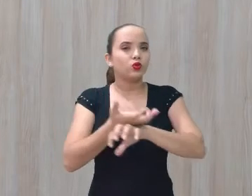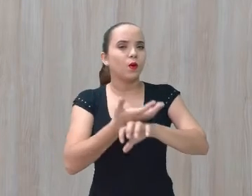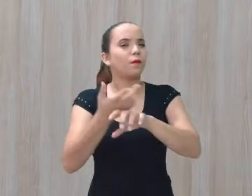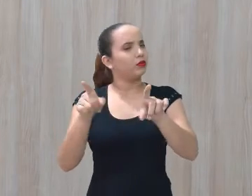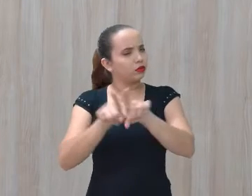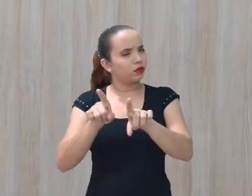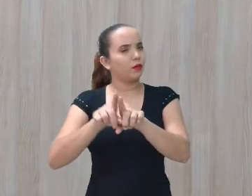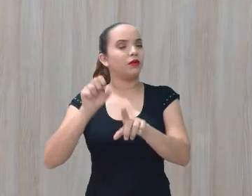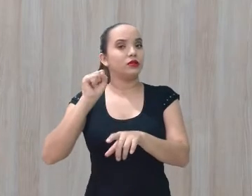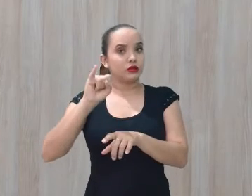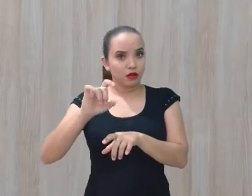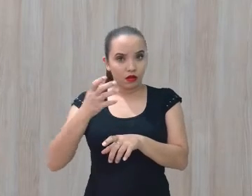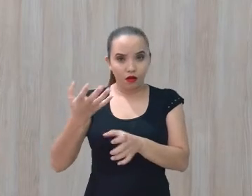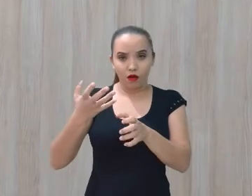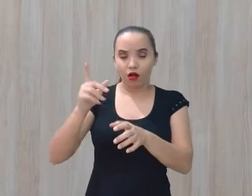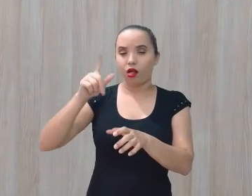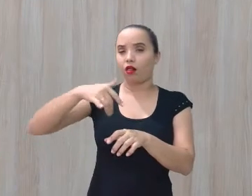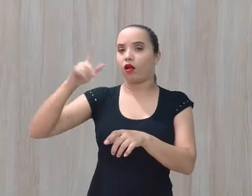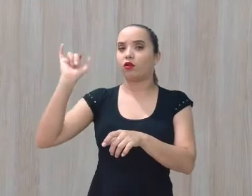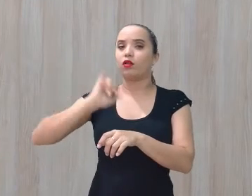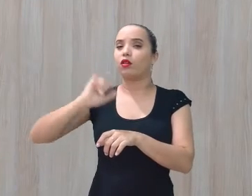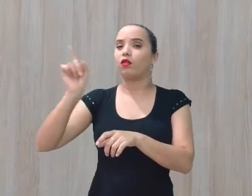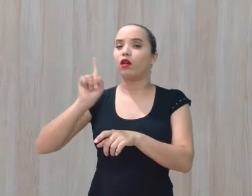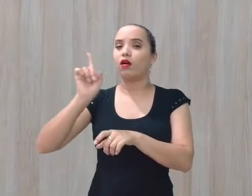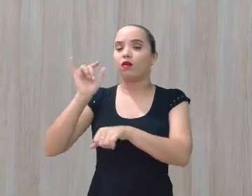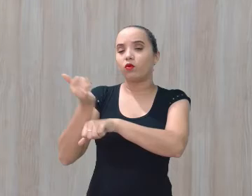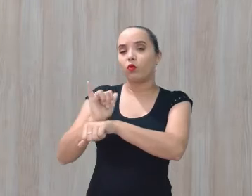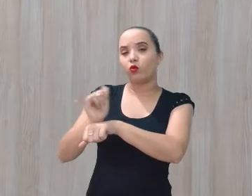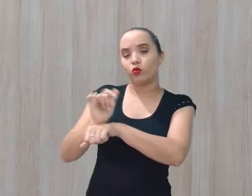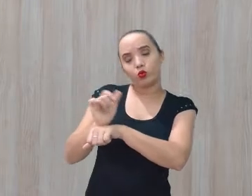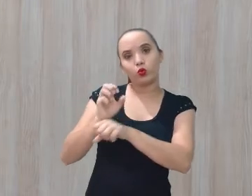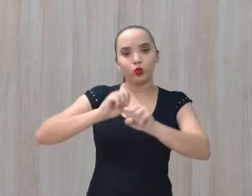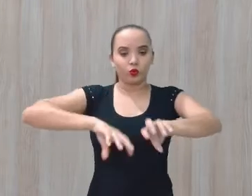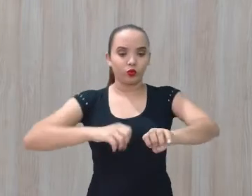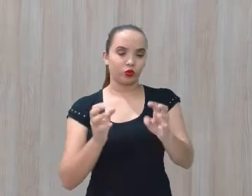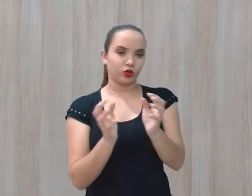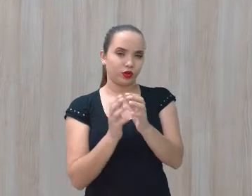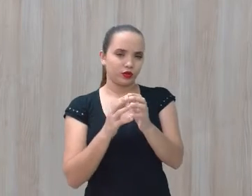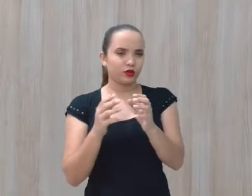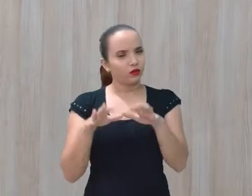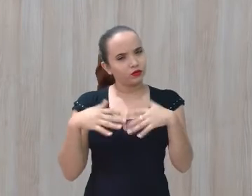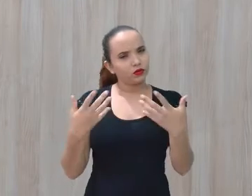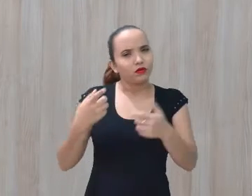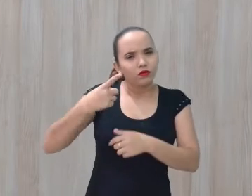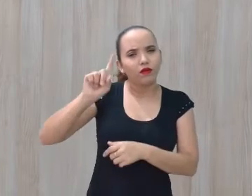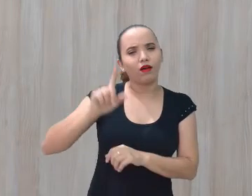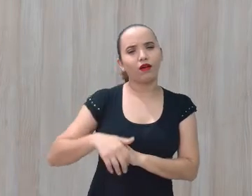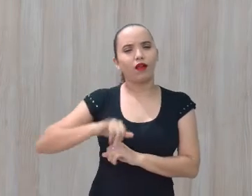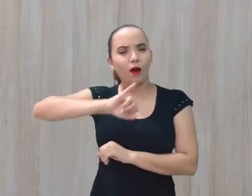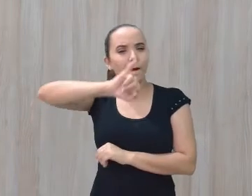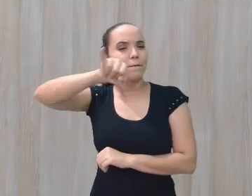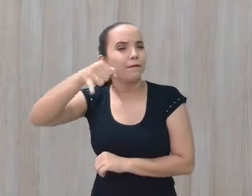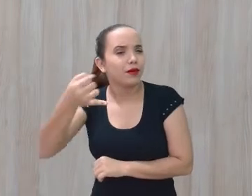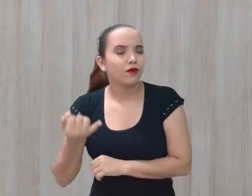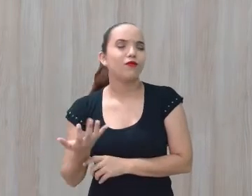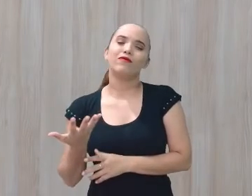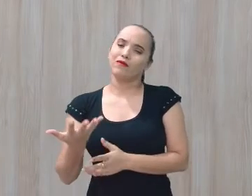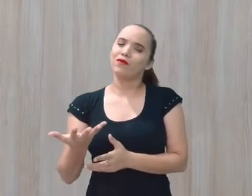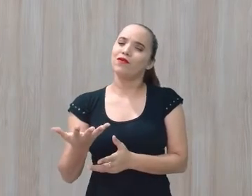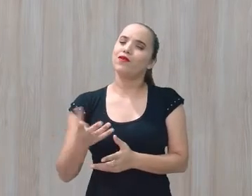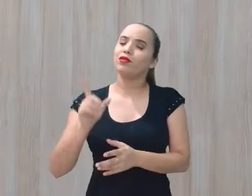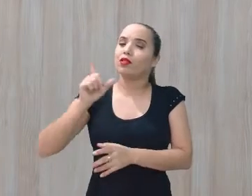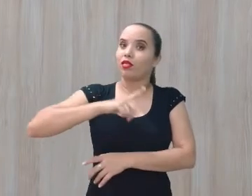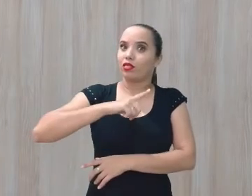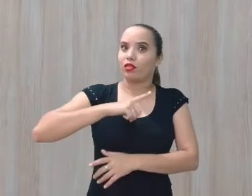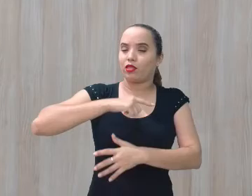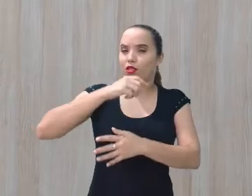YouTube, o nosso canal do Educa Recife. Faz isso, aproveita o máximo, não é? O tanto